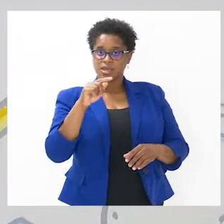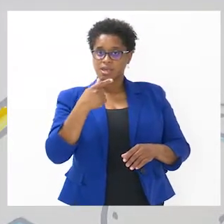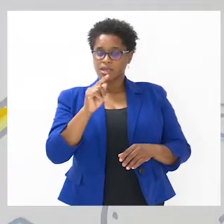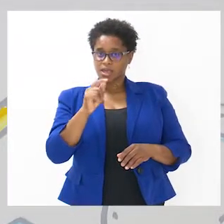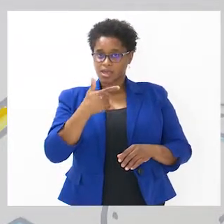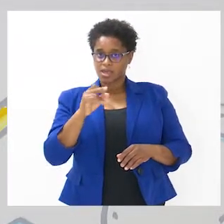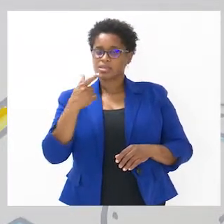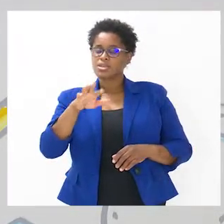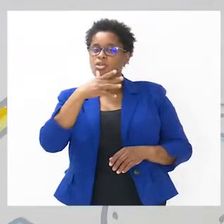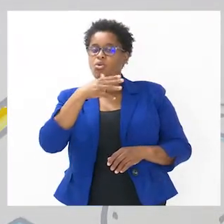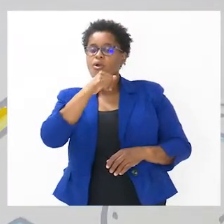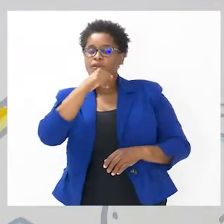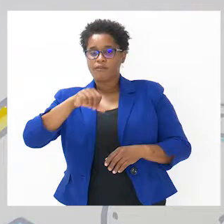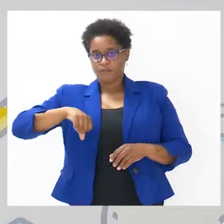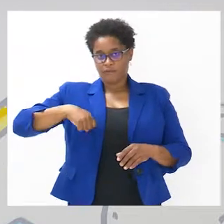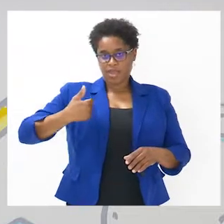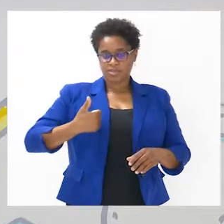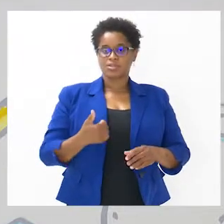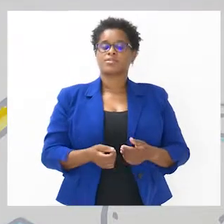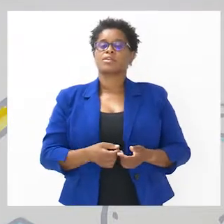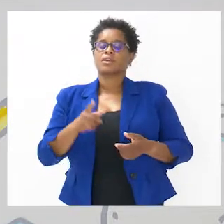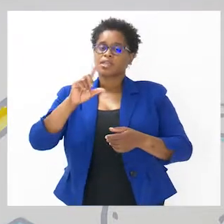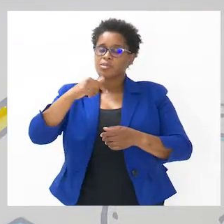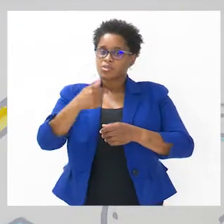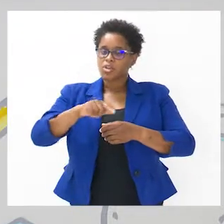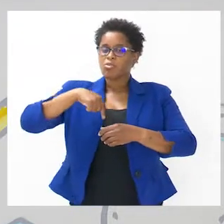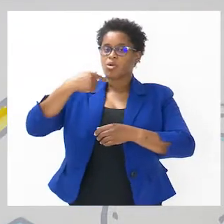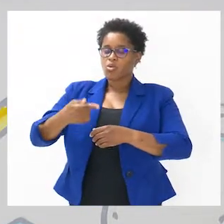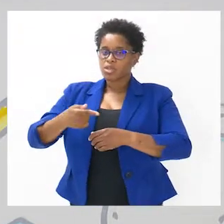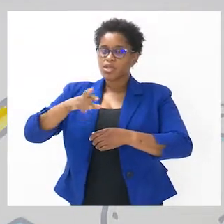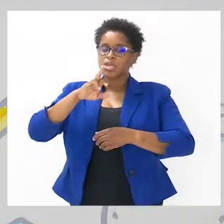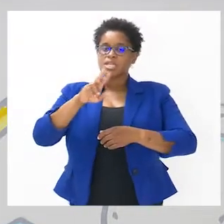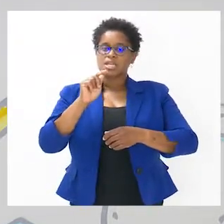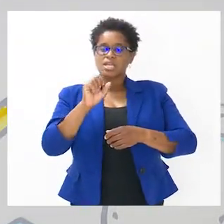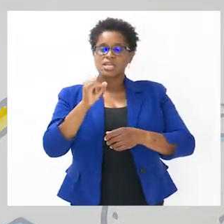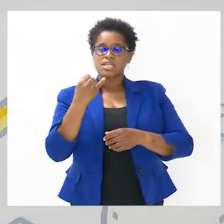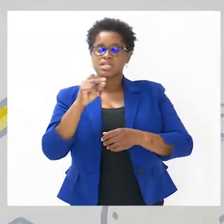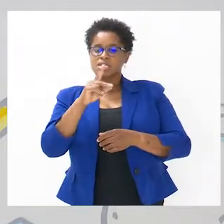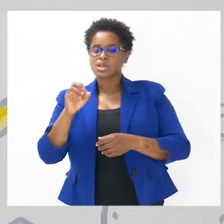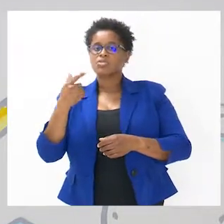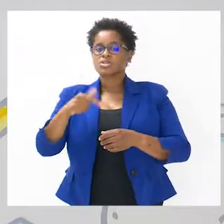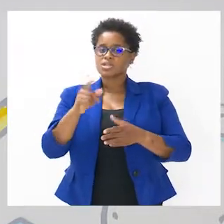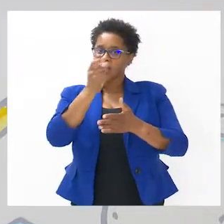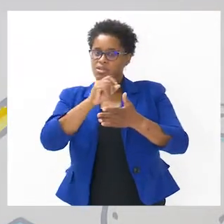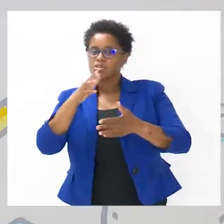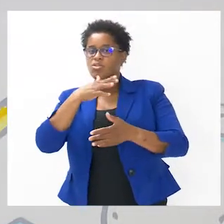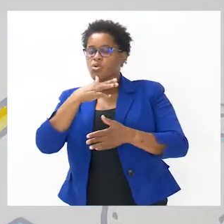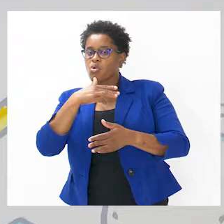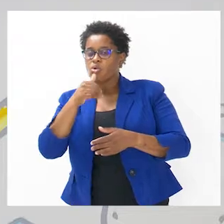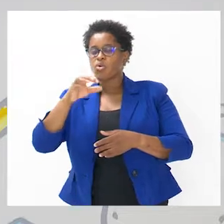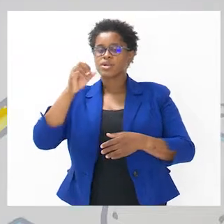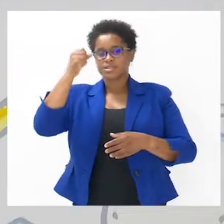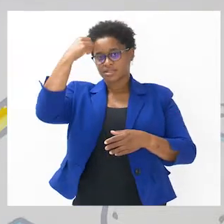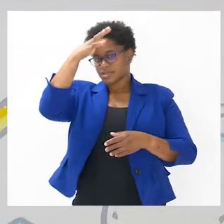está destacado a verde, e temos uma outra região que está destacada